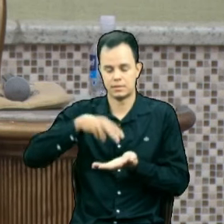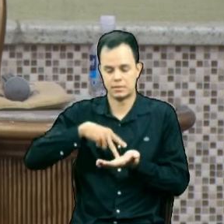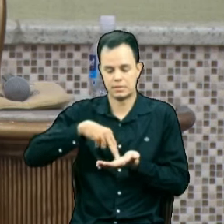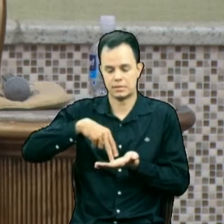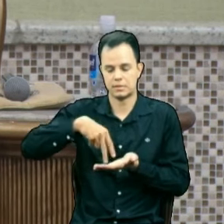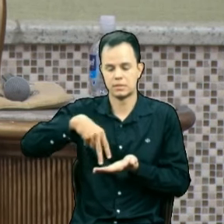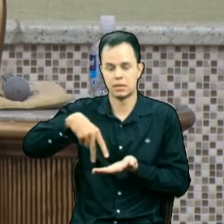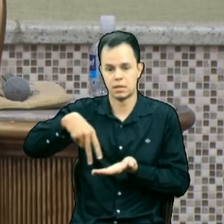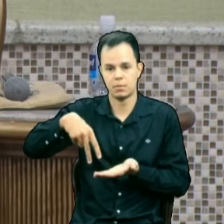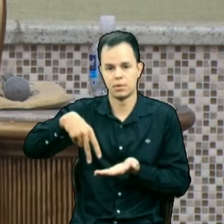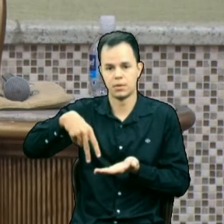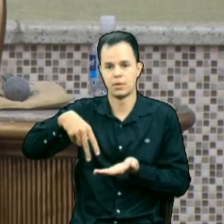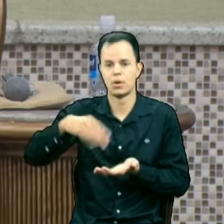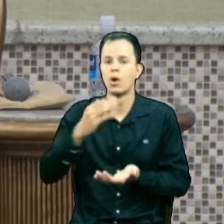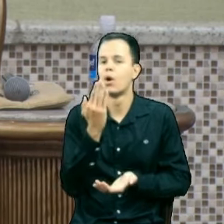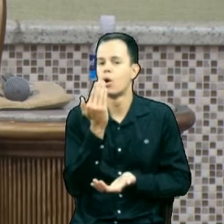a experiência com deus regular